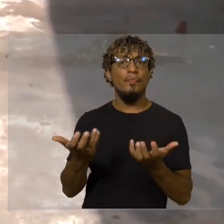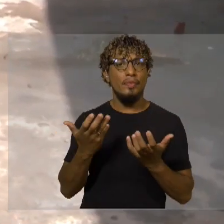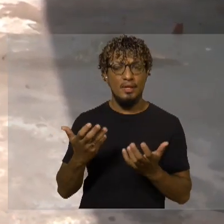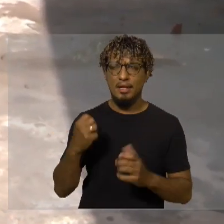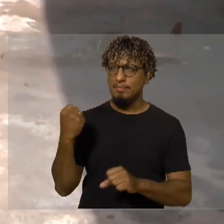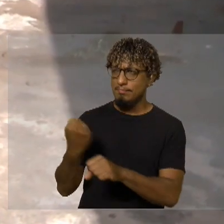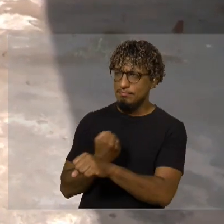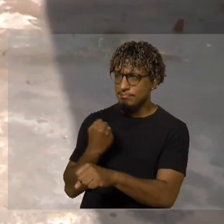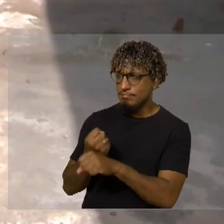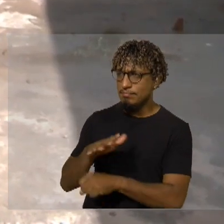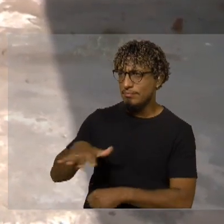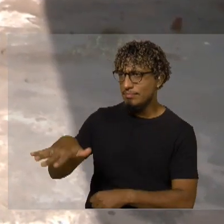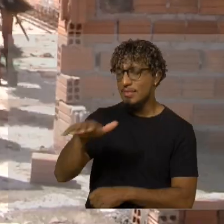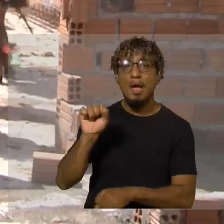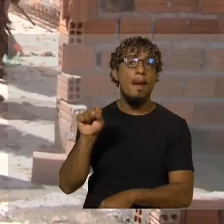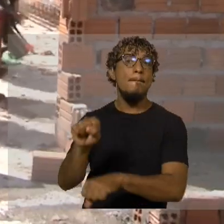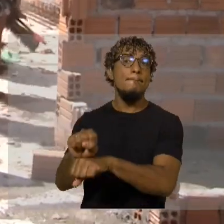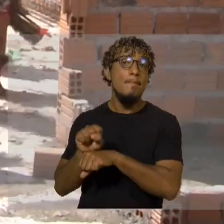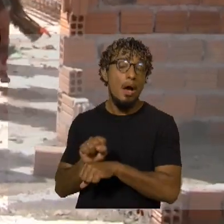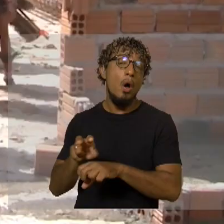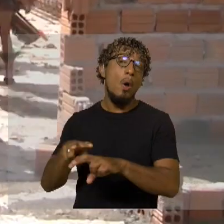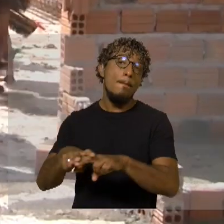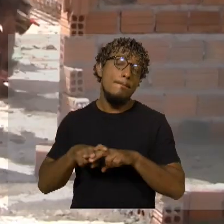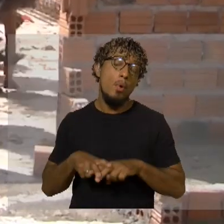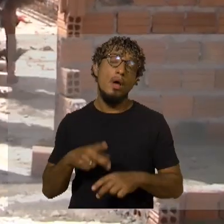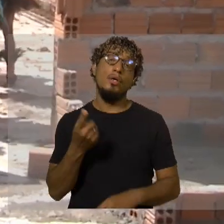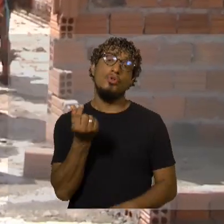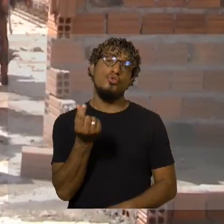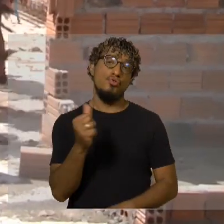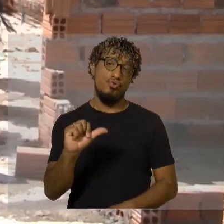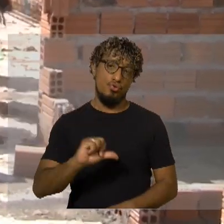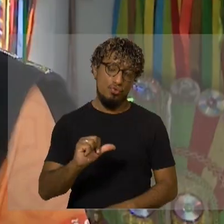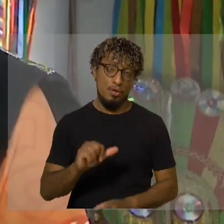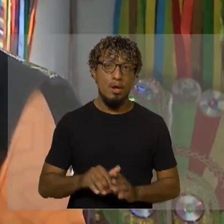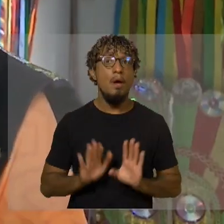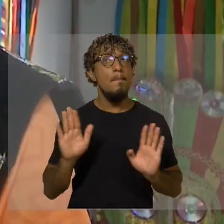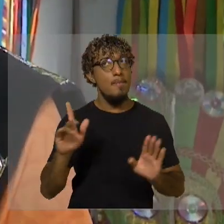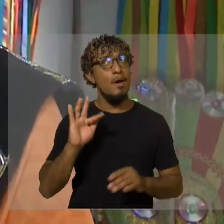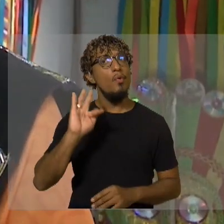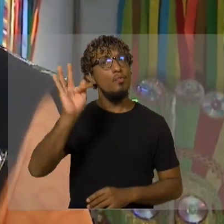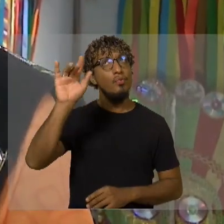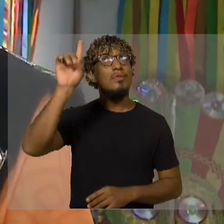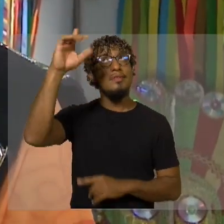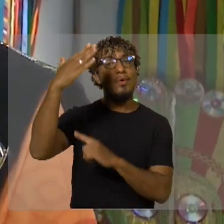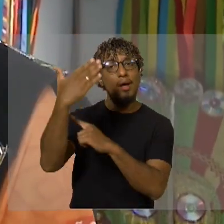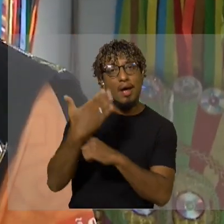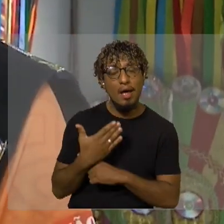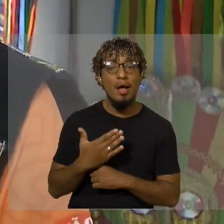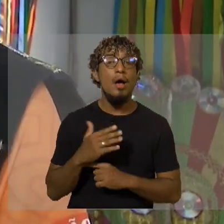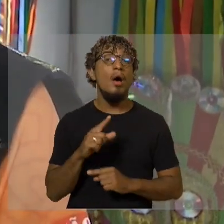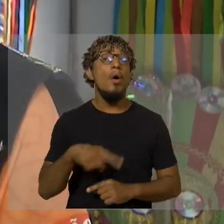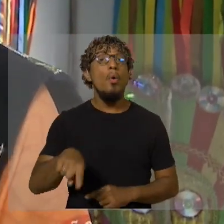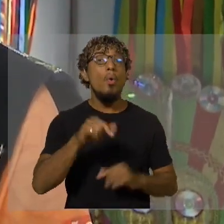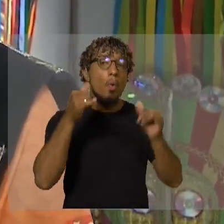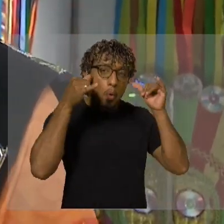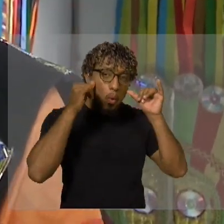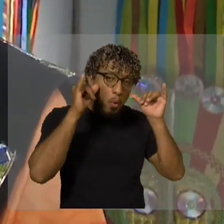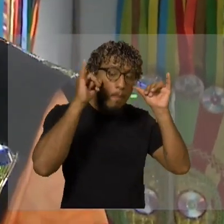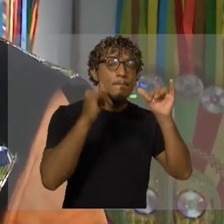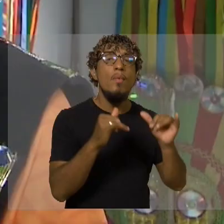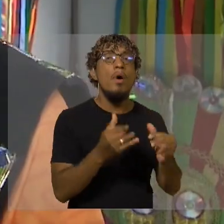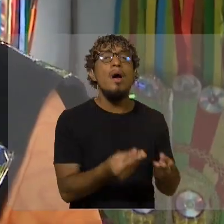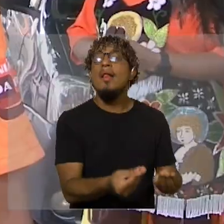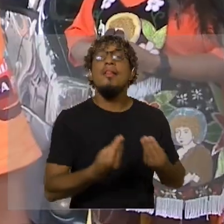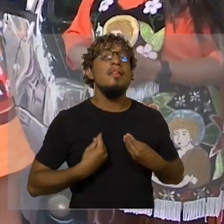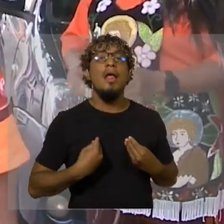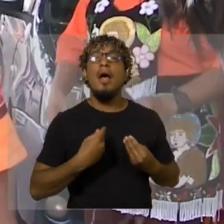construir a sede ali, está parada por falta do dinheiro. Mas a gente chega lá, se Deus quiser. O pagamento do Meu Boi é o amor que a gente